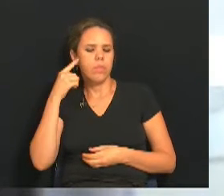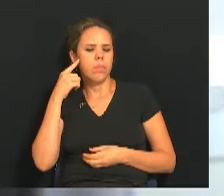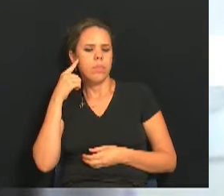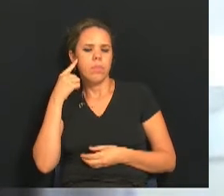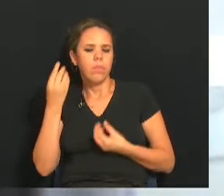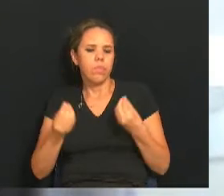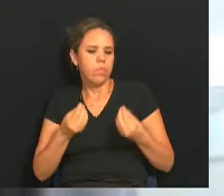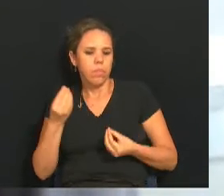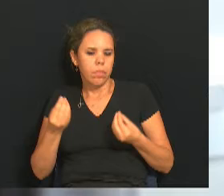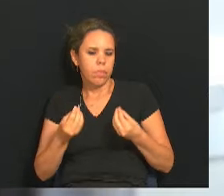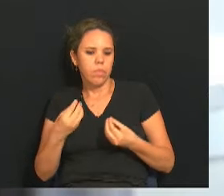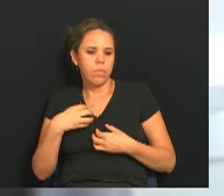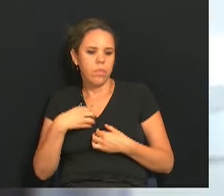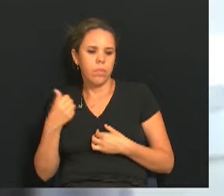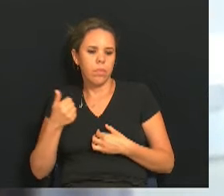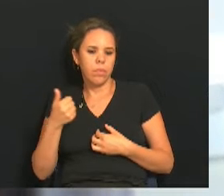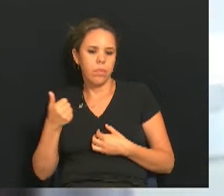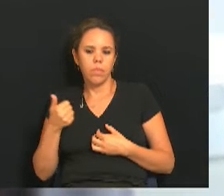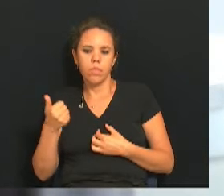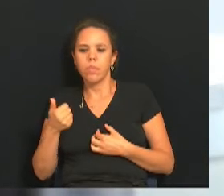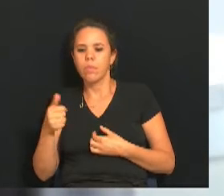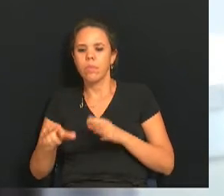foi o espírito da primeira minuta de lei.